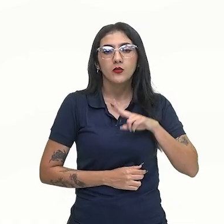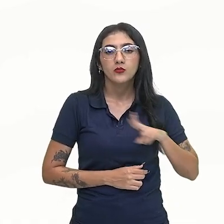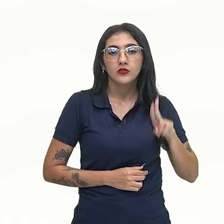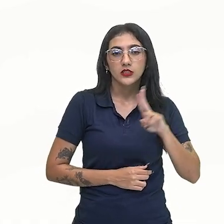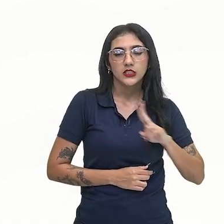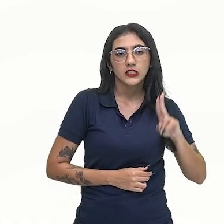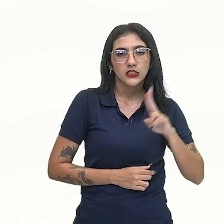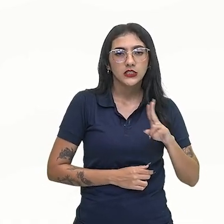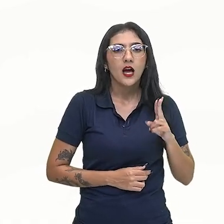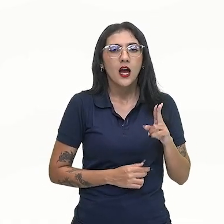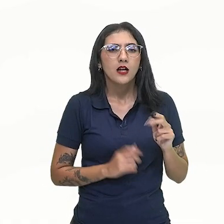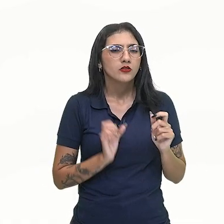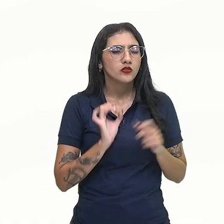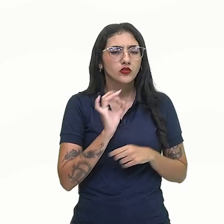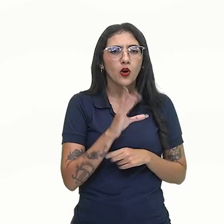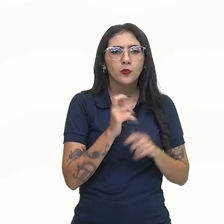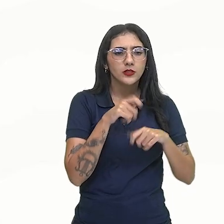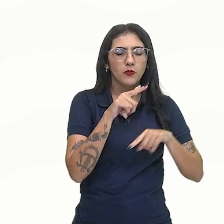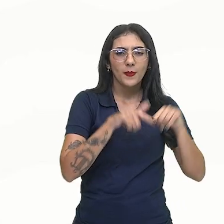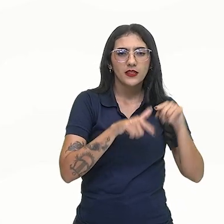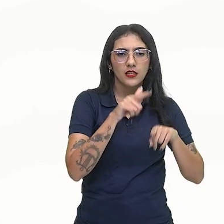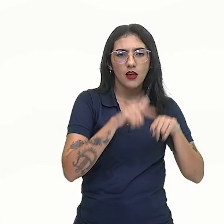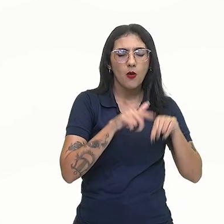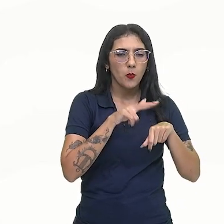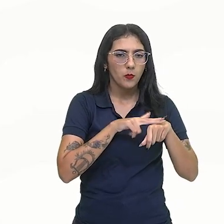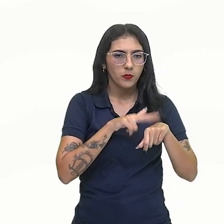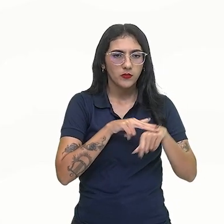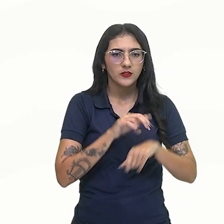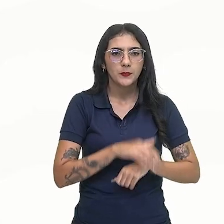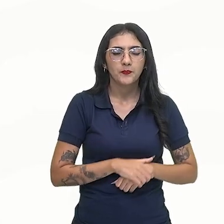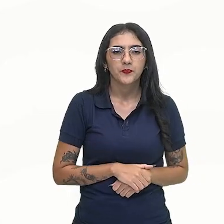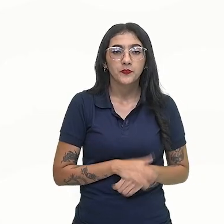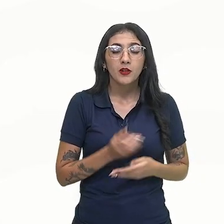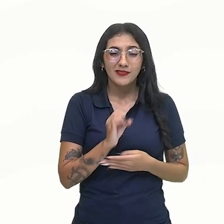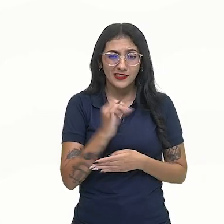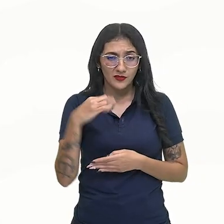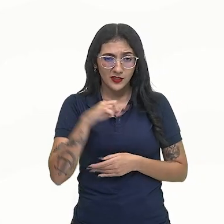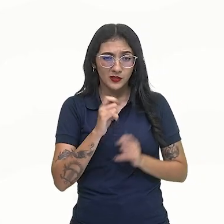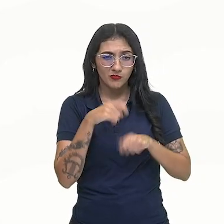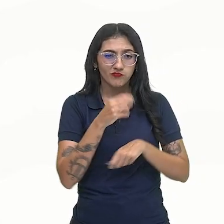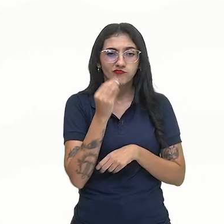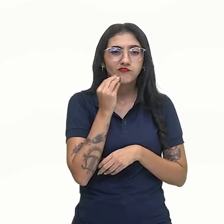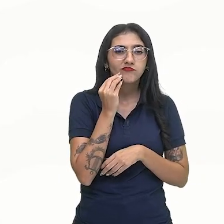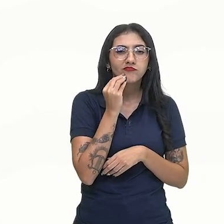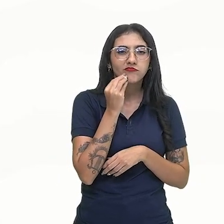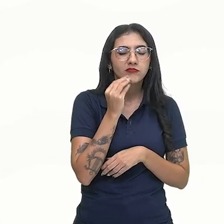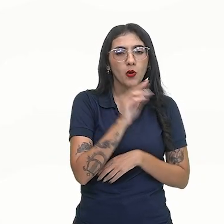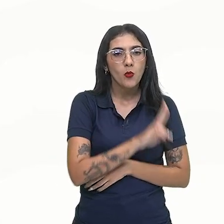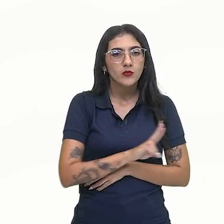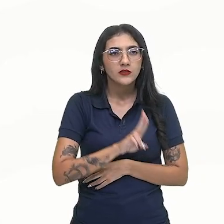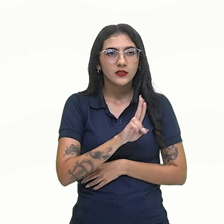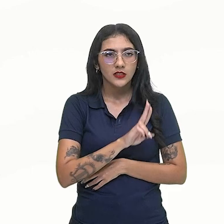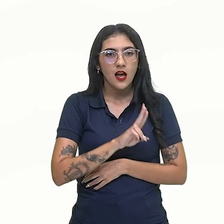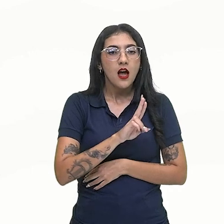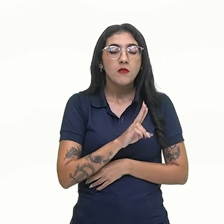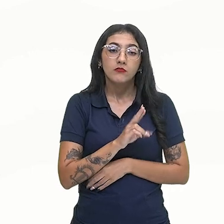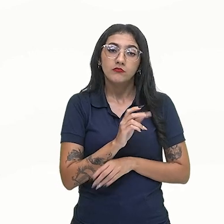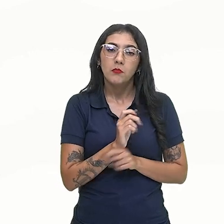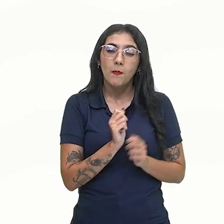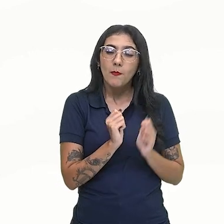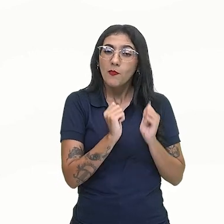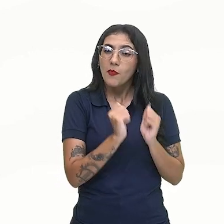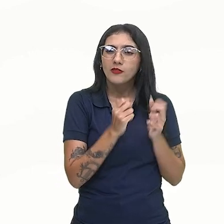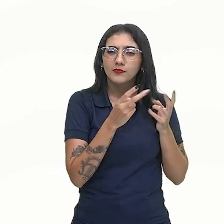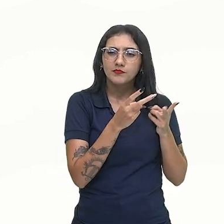luz visível. Tanto é que, se vocês têm acesso ao microscópio óptico, vocês podem perceber que a gente